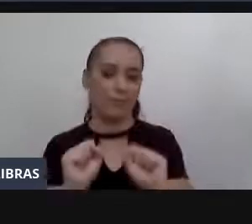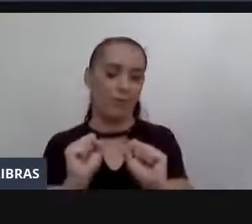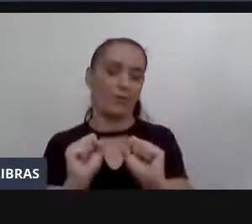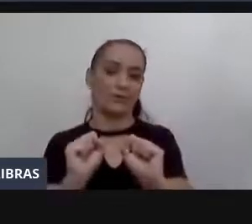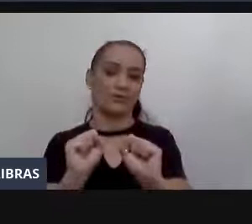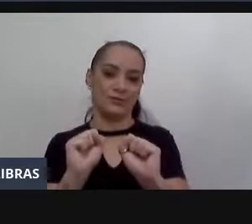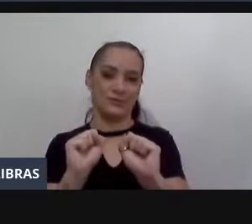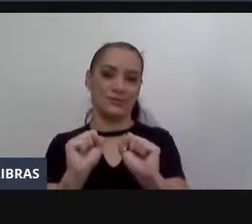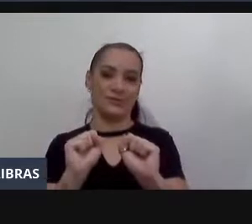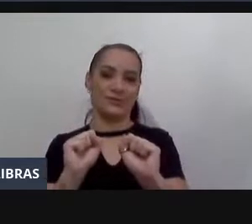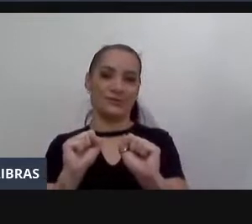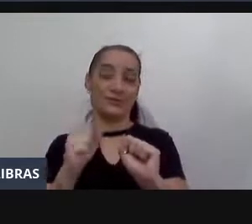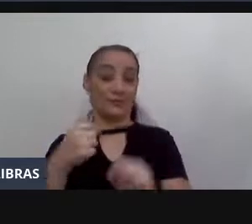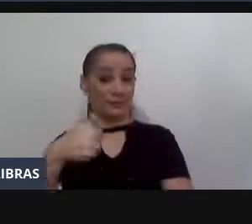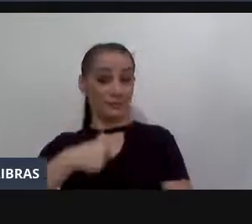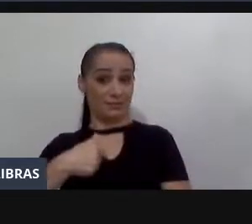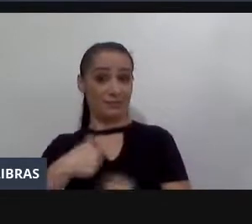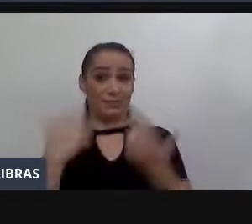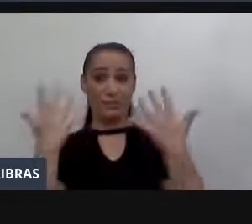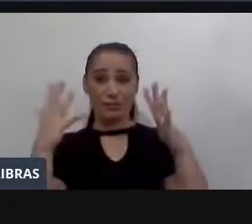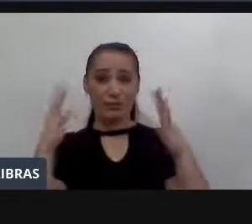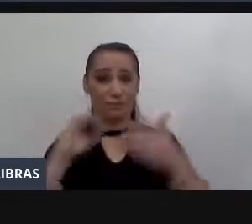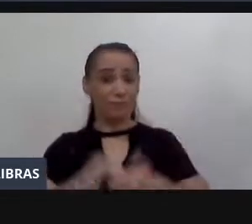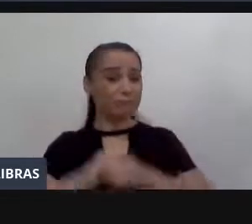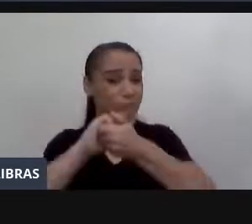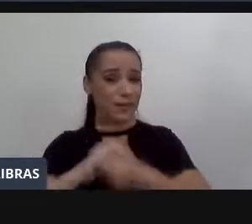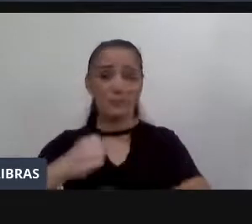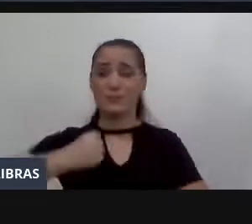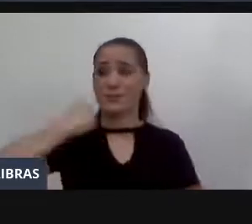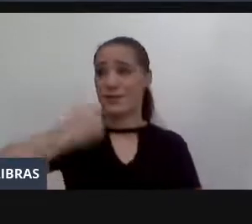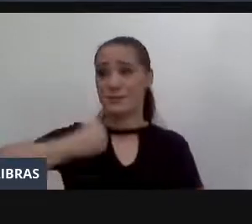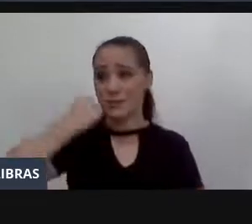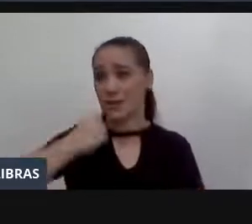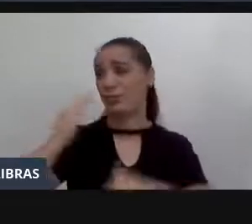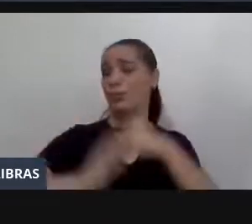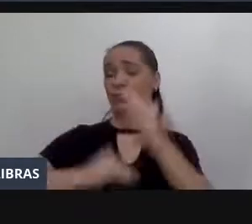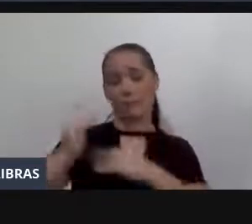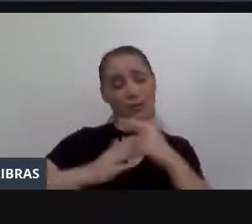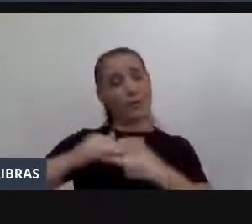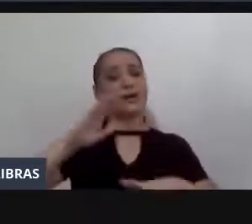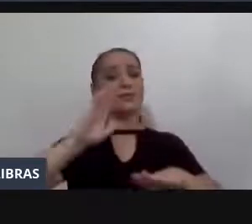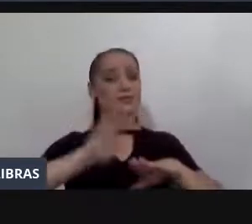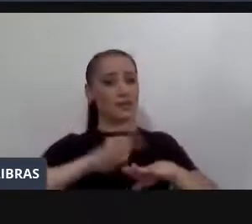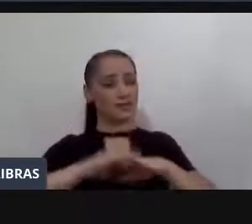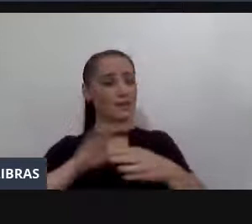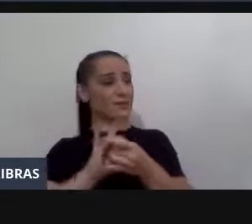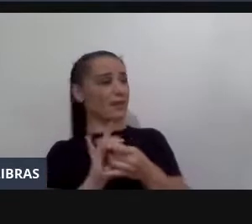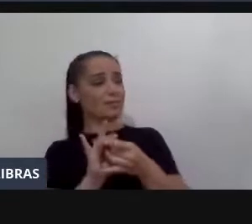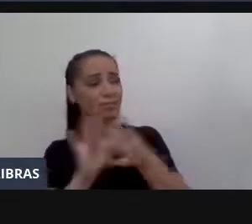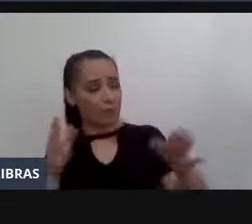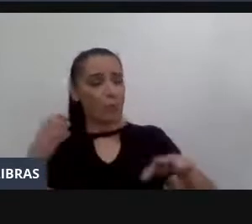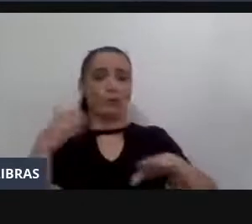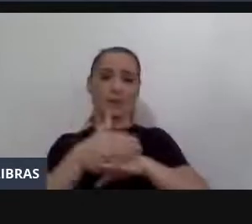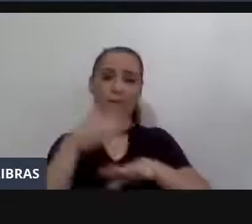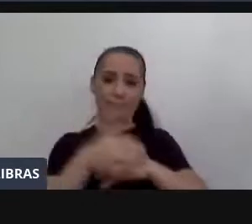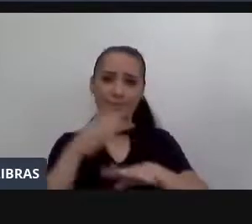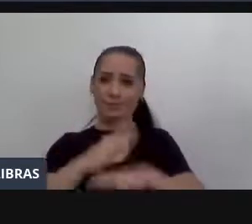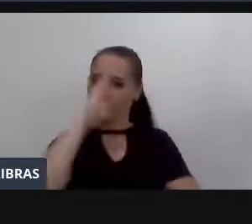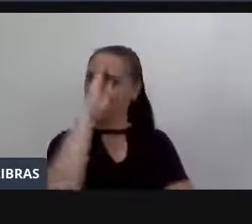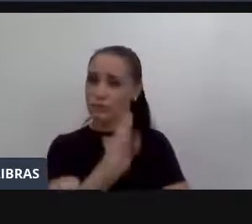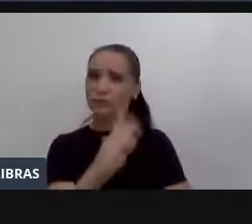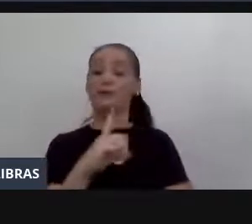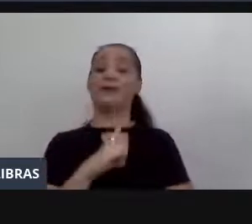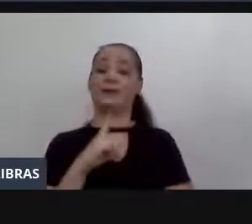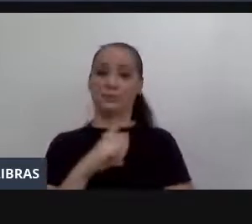posso parabenizar o senador por essa prática de uma democracia participativa e direta.